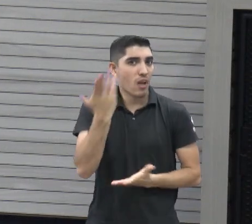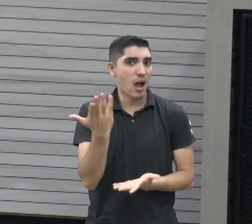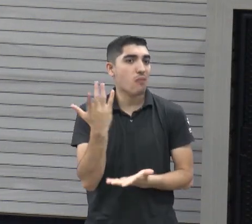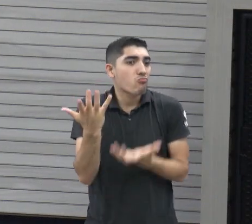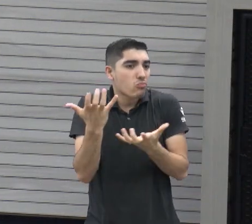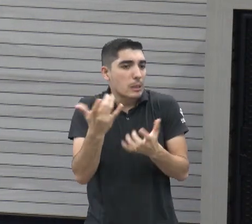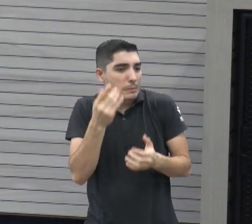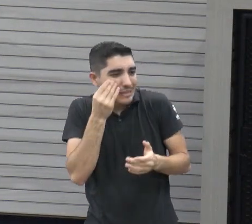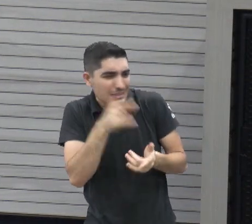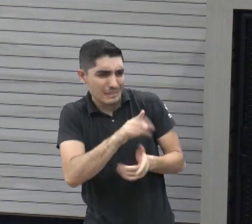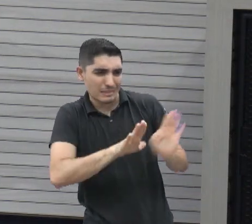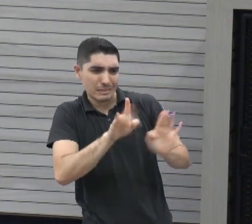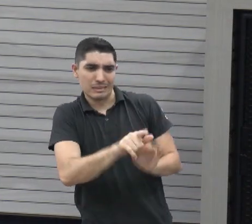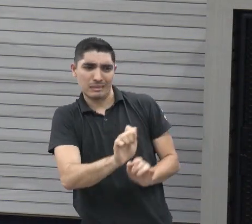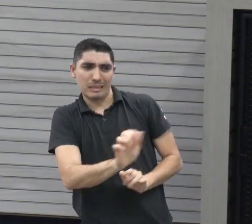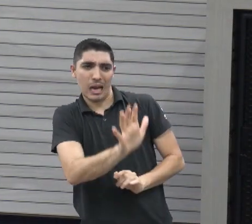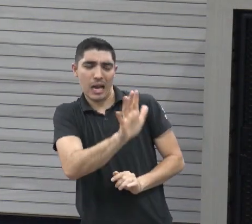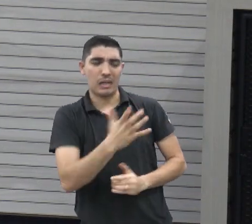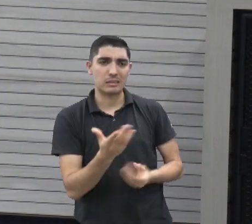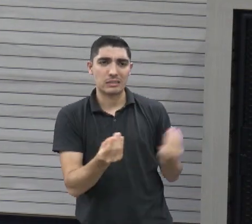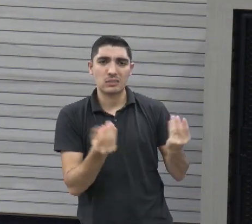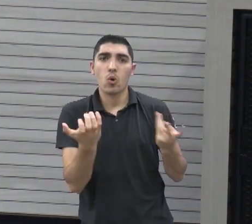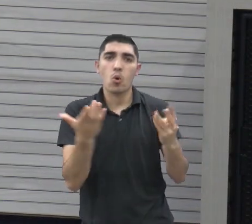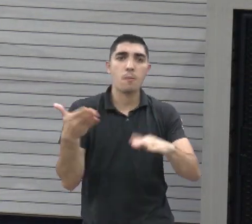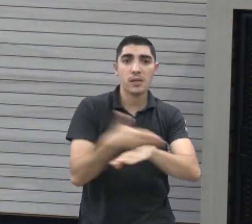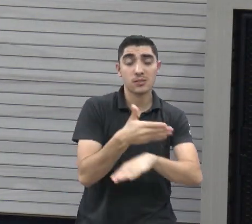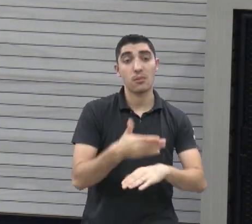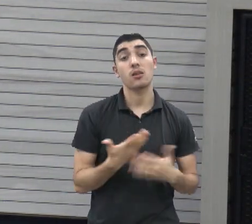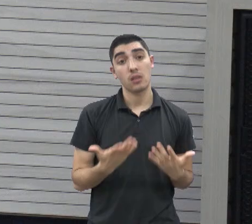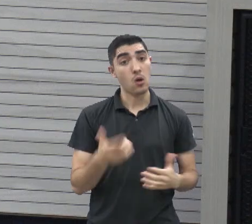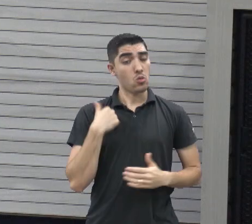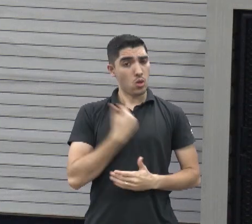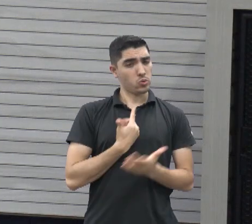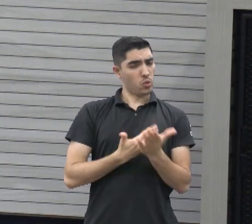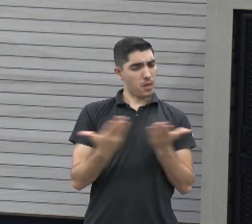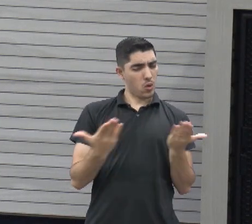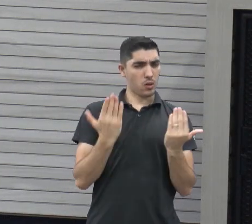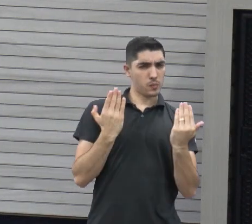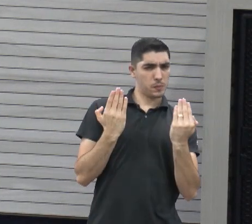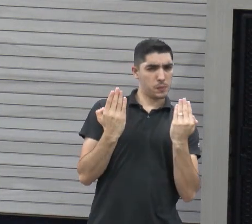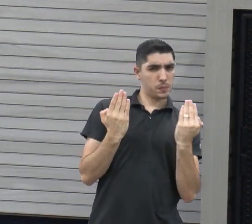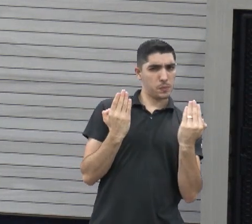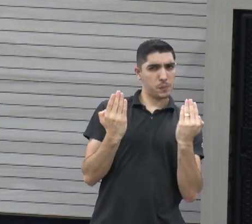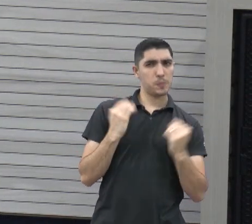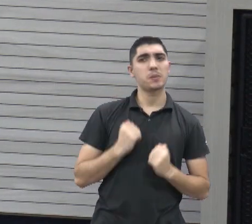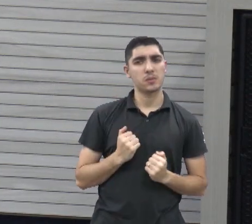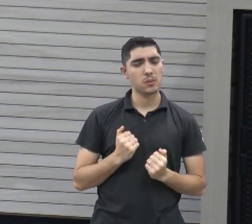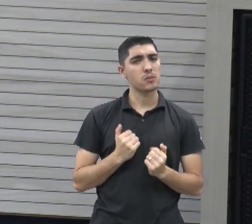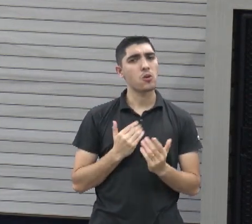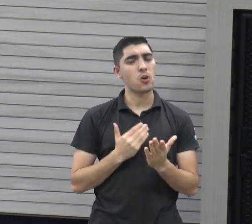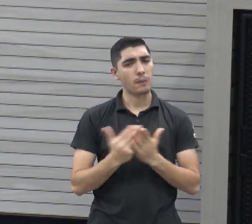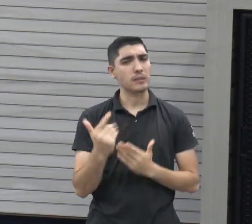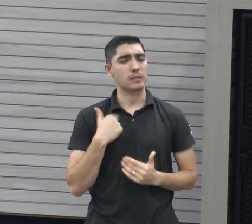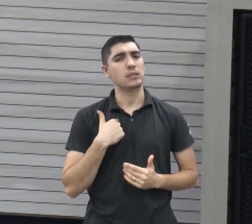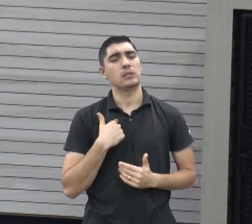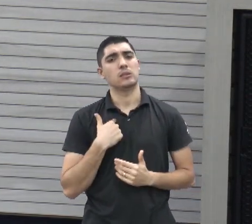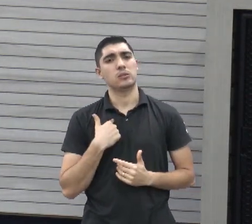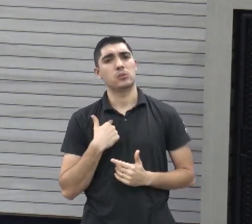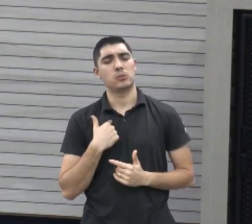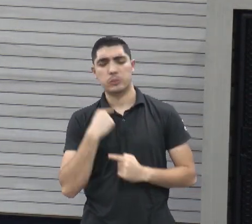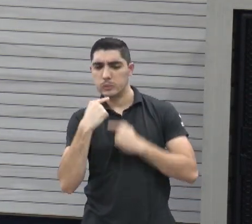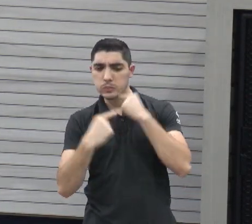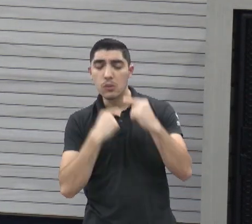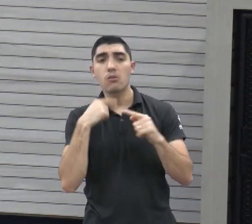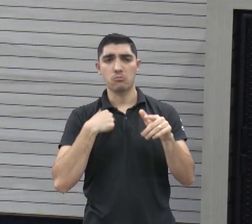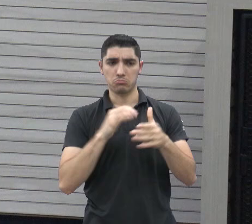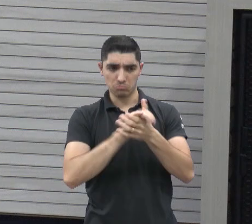certame. Então, essa é a nossa suspeita, essa é a nossa preocupação, e por isso também cumprimento vereador Lino, vereador